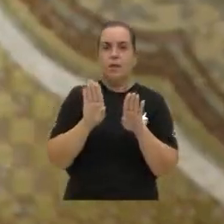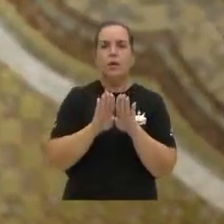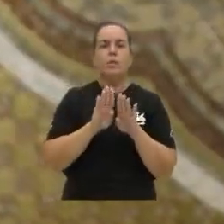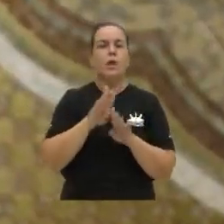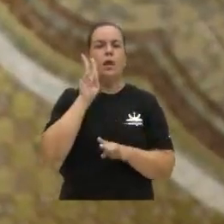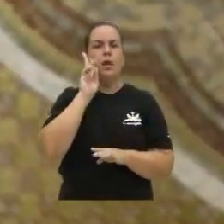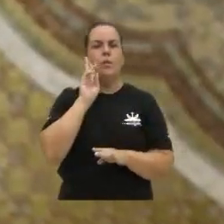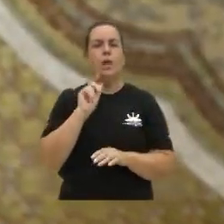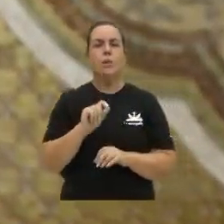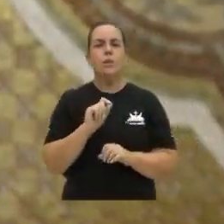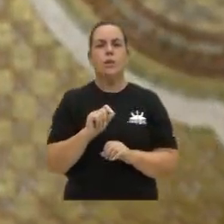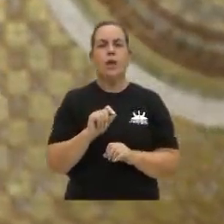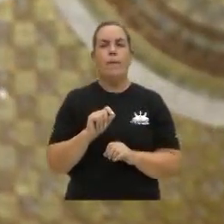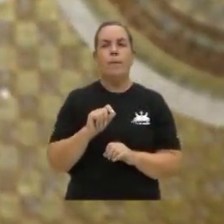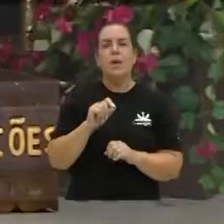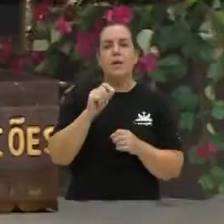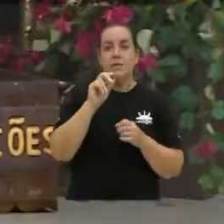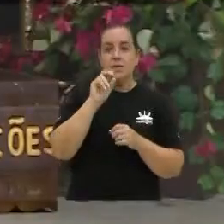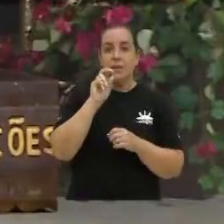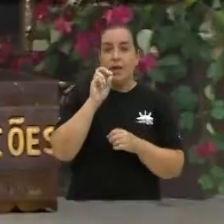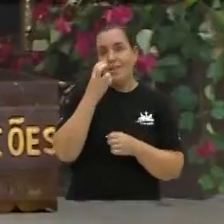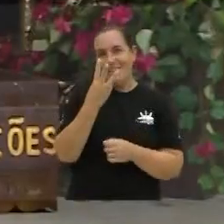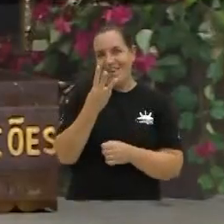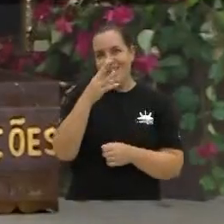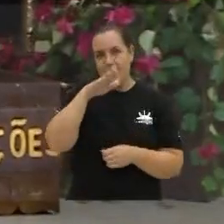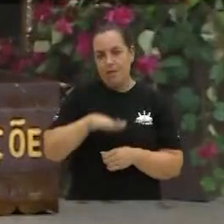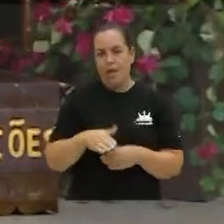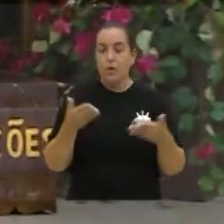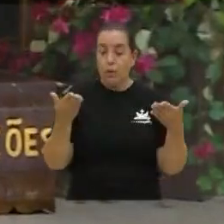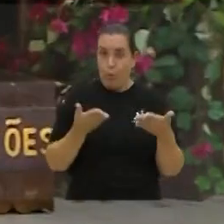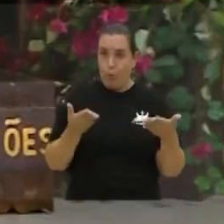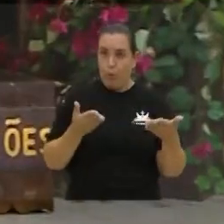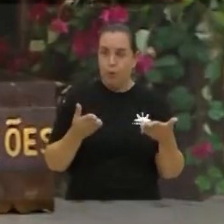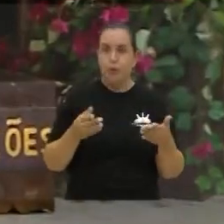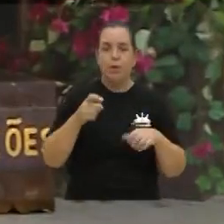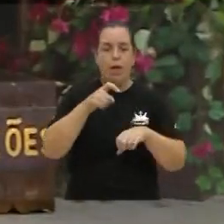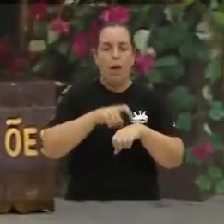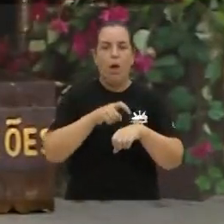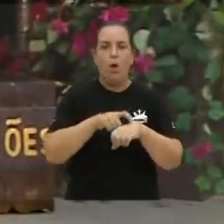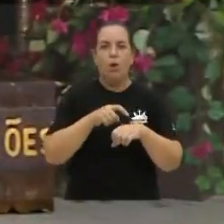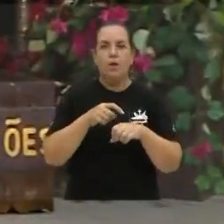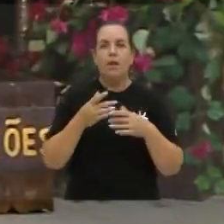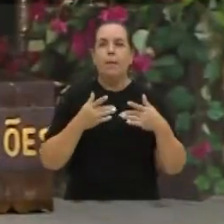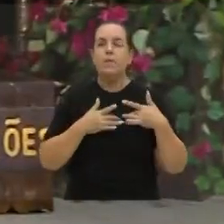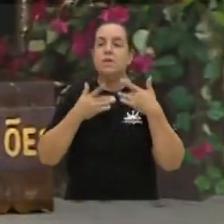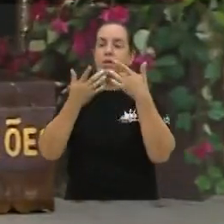atenção para as 15 horas, 3 horas da tarde, que é a hora da